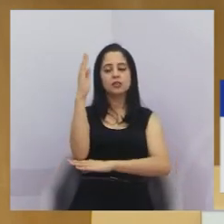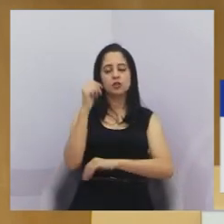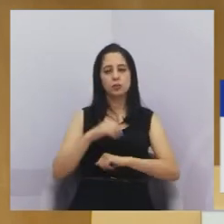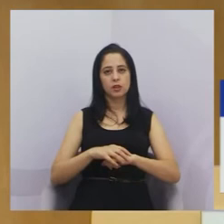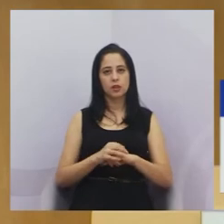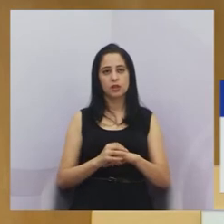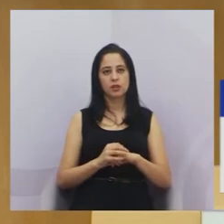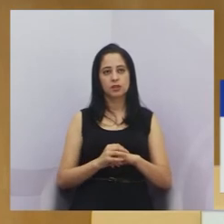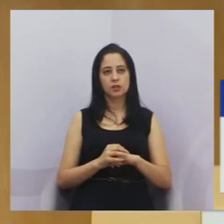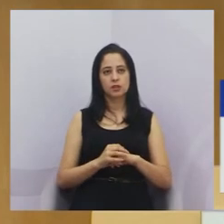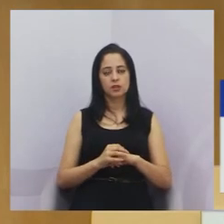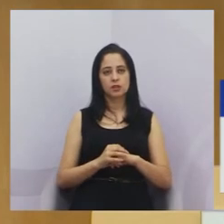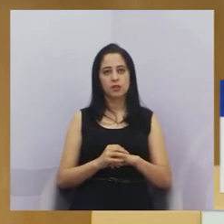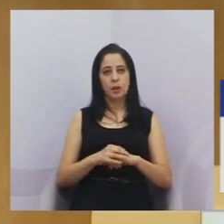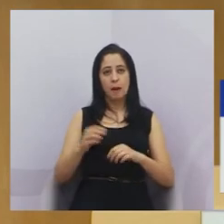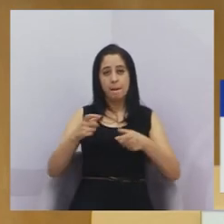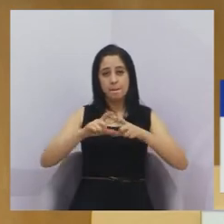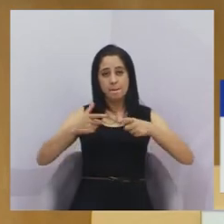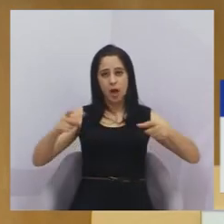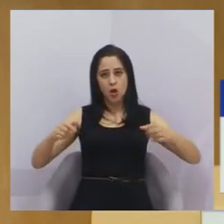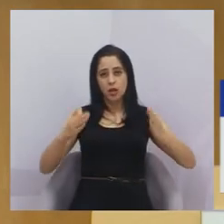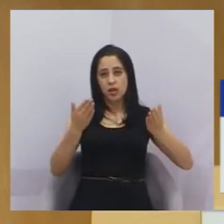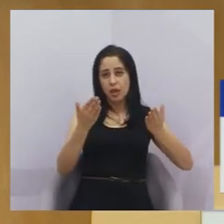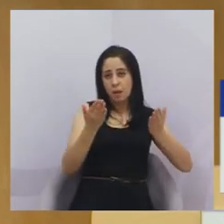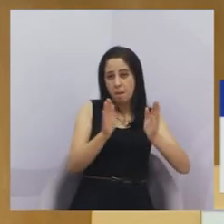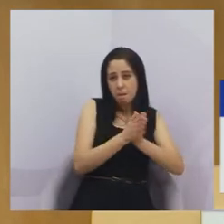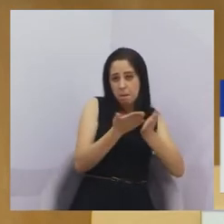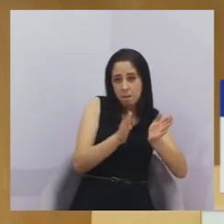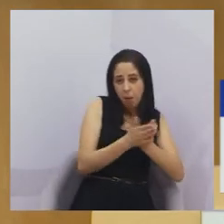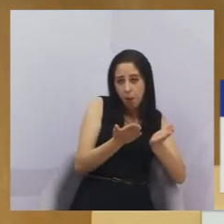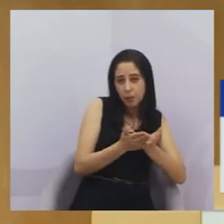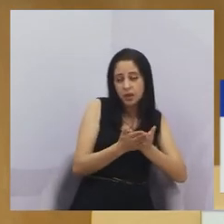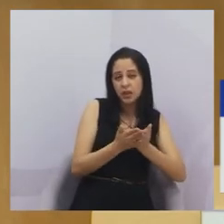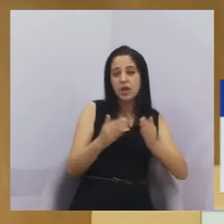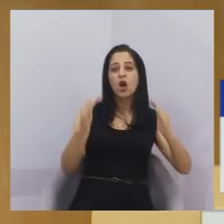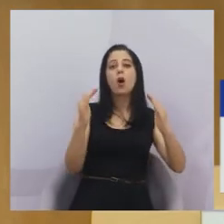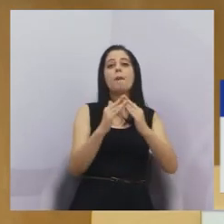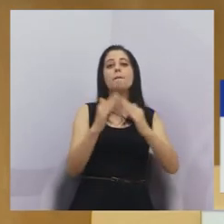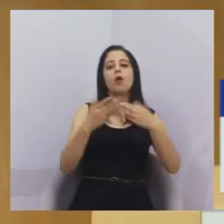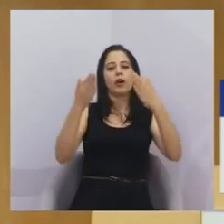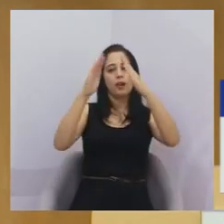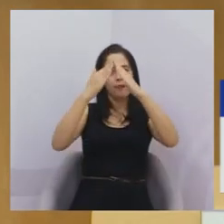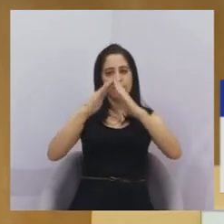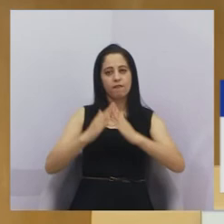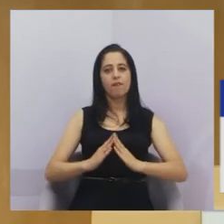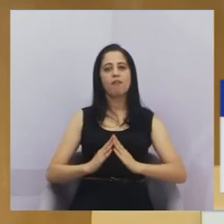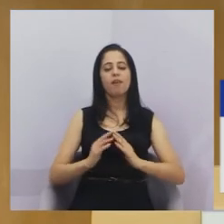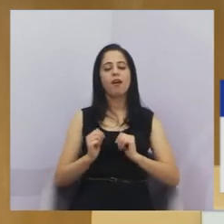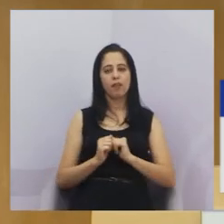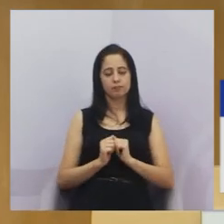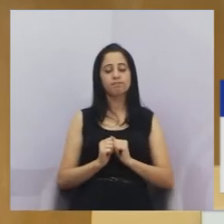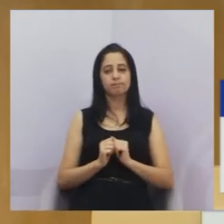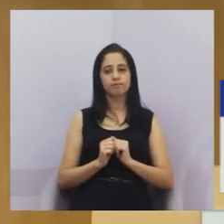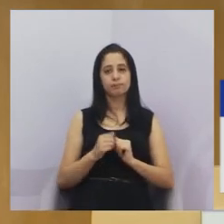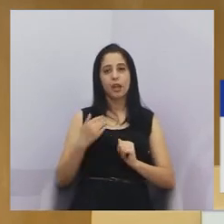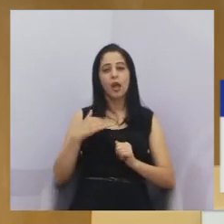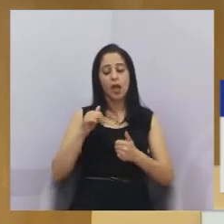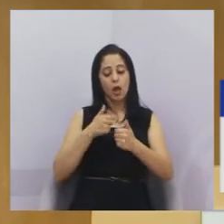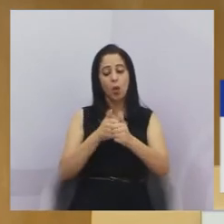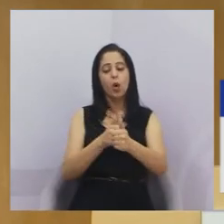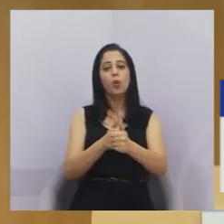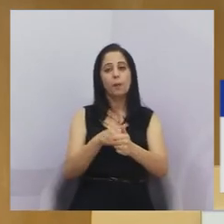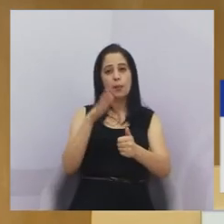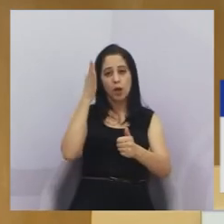A maior parte da pobreza é em barraco. Eu acompanho isso há muito tempo. Jardim